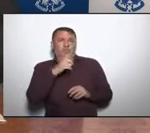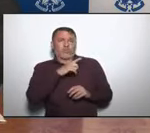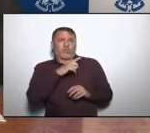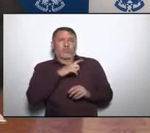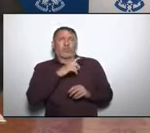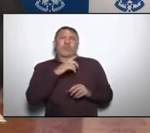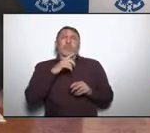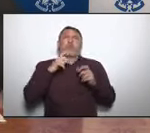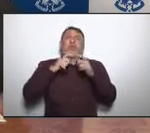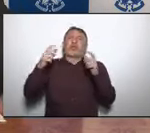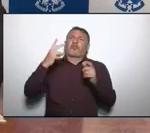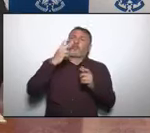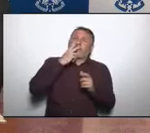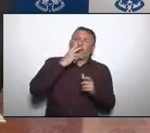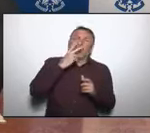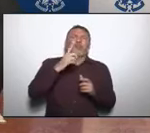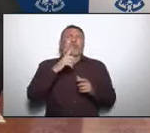Vitória, mas